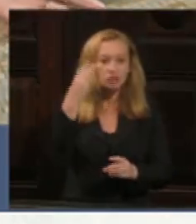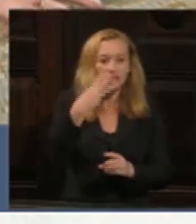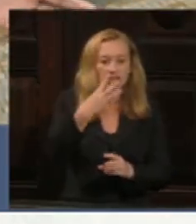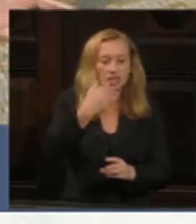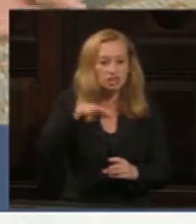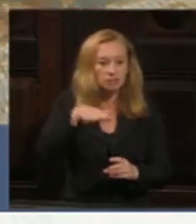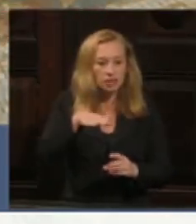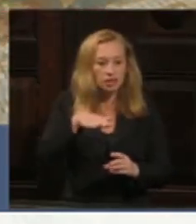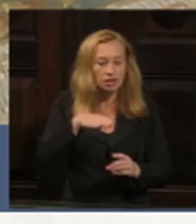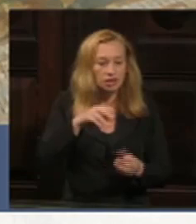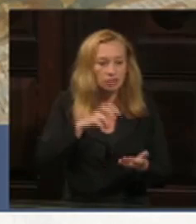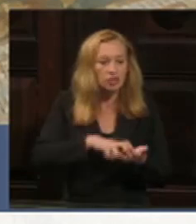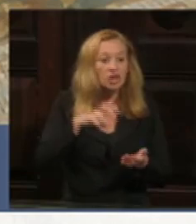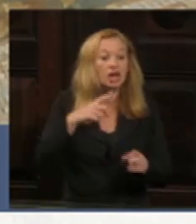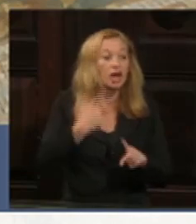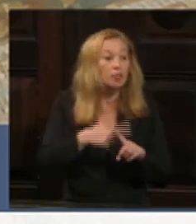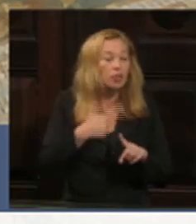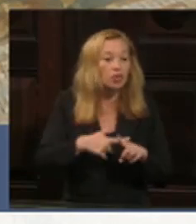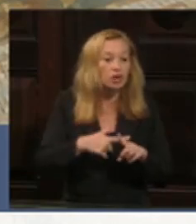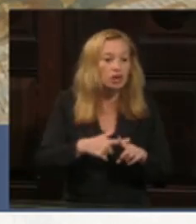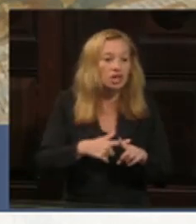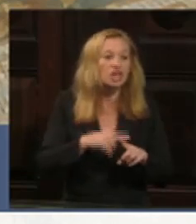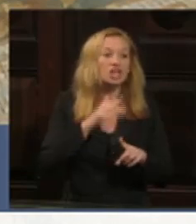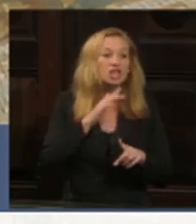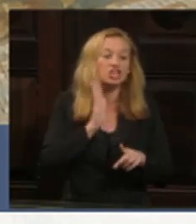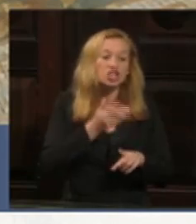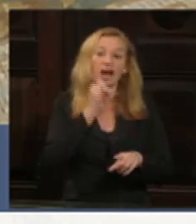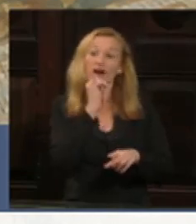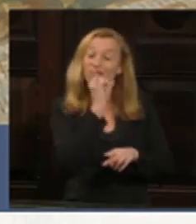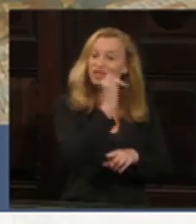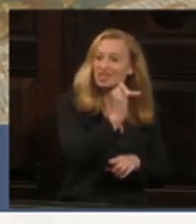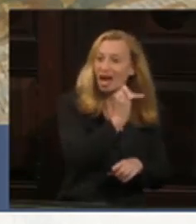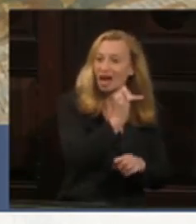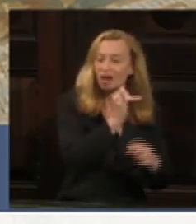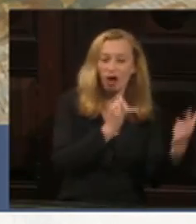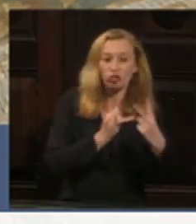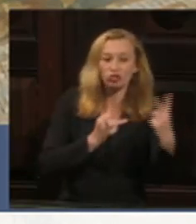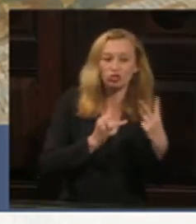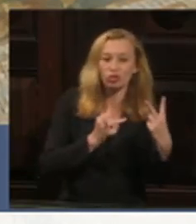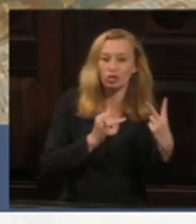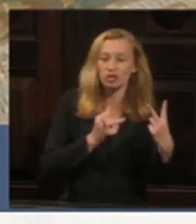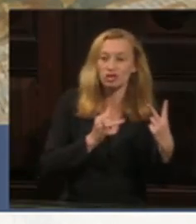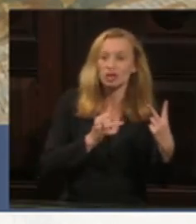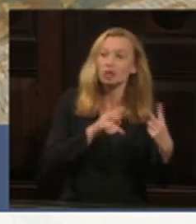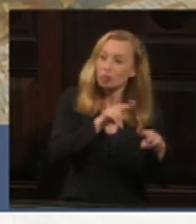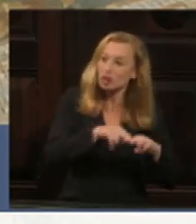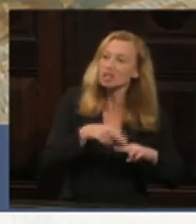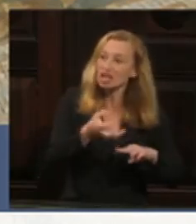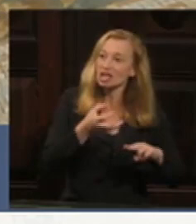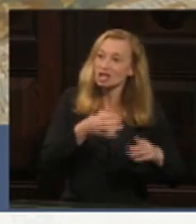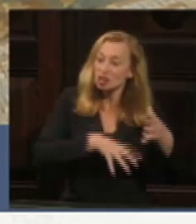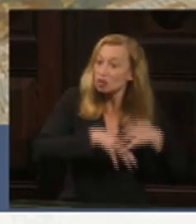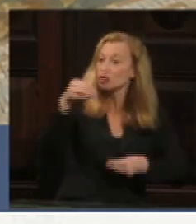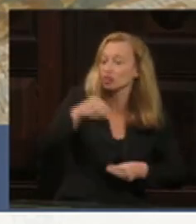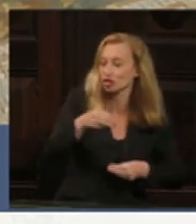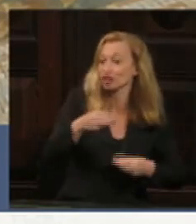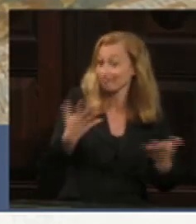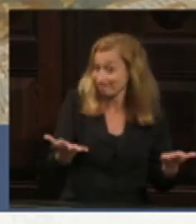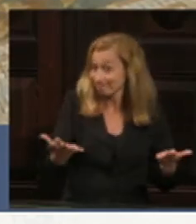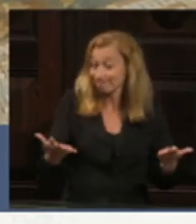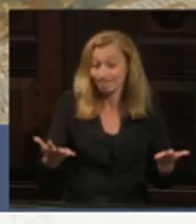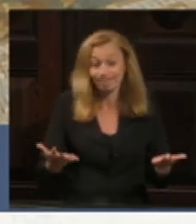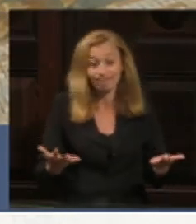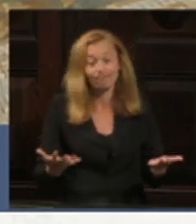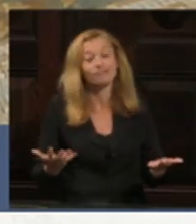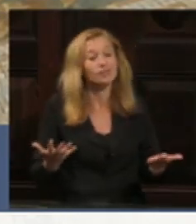vazou a informação. Senão, o cara não estaria na esquina, teria metido o pé. E o outro também ia ir embora do Brasil e ia